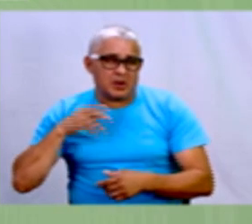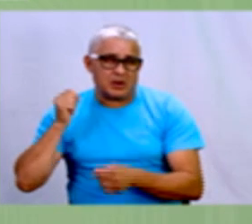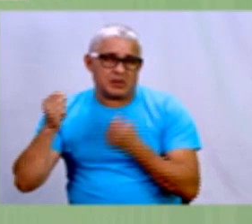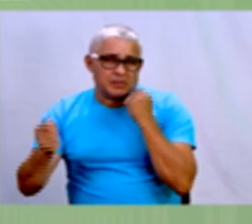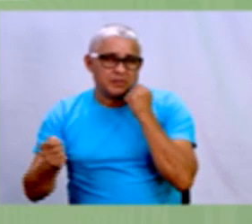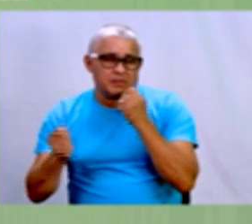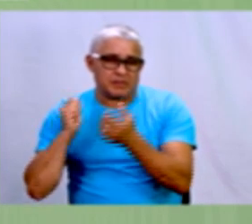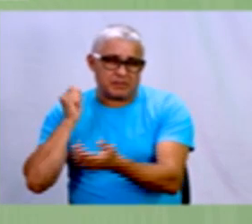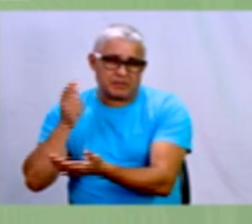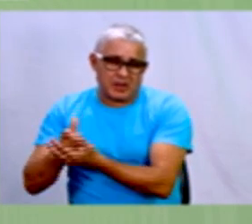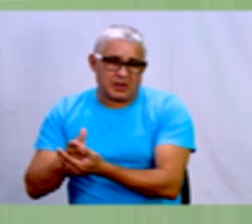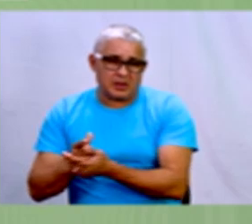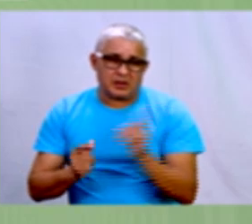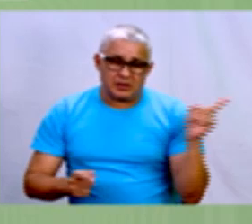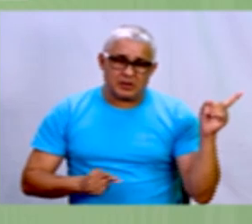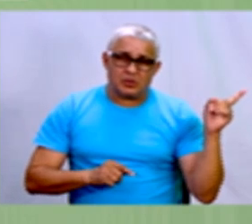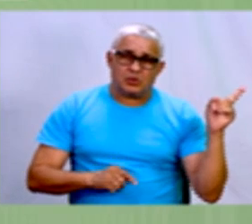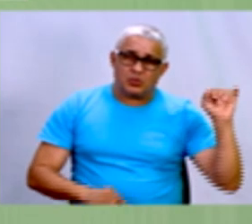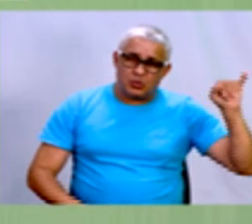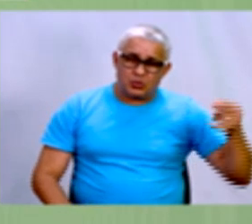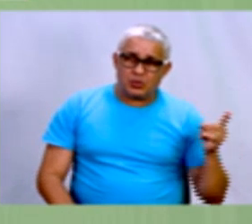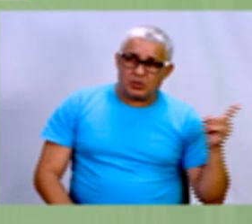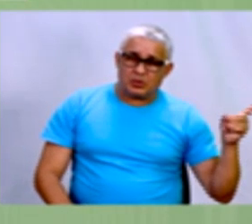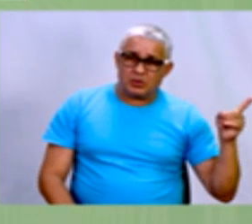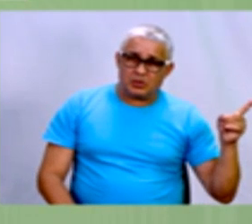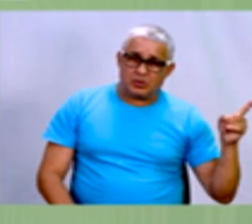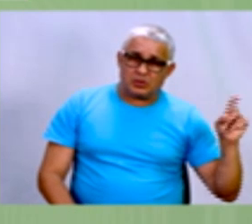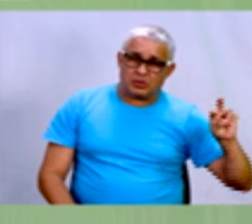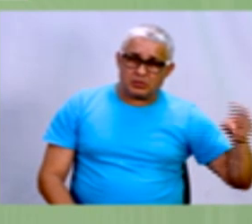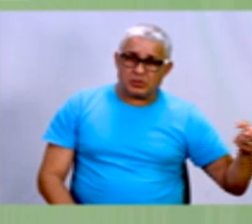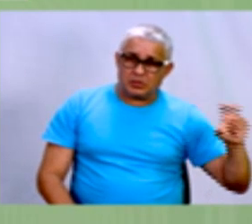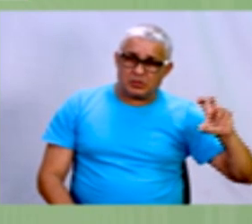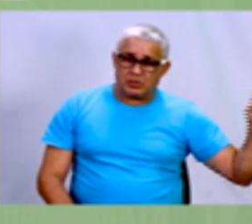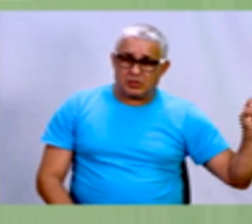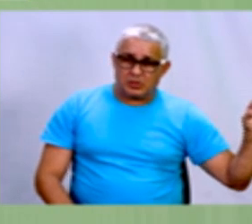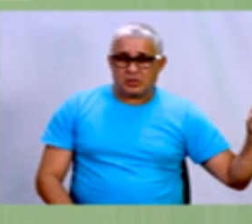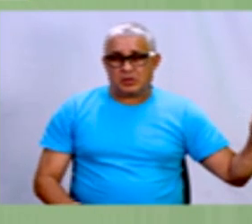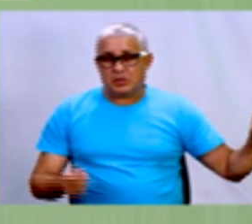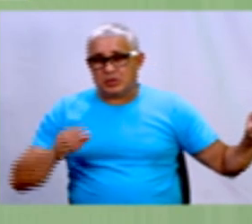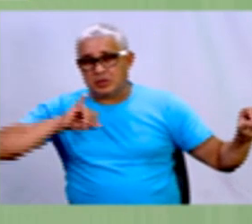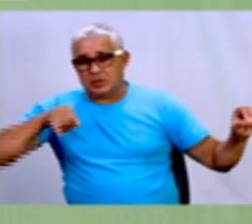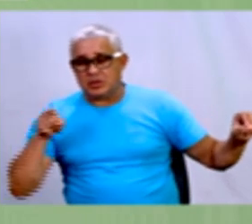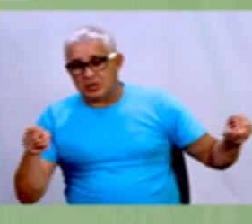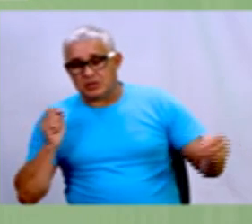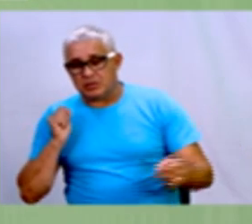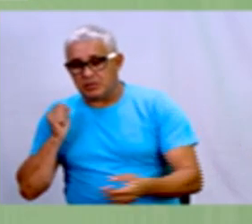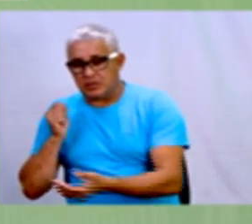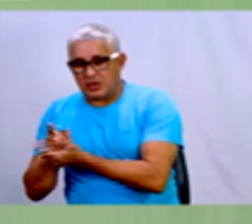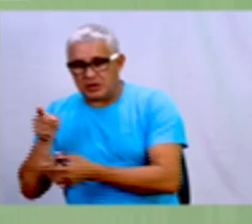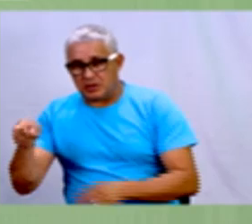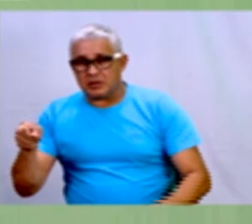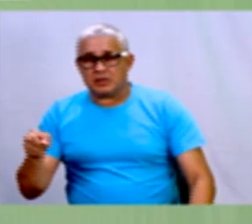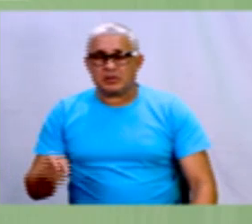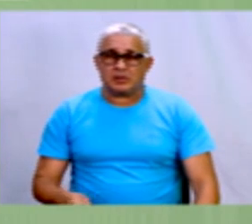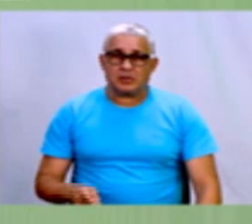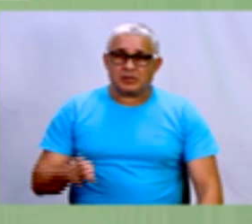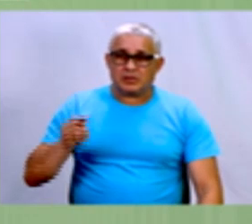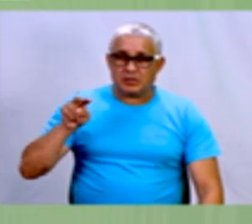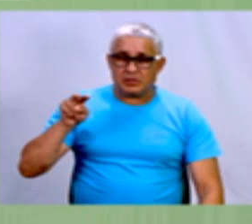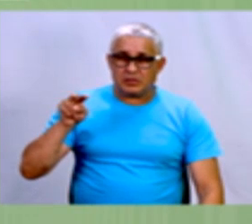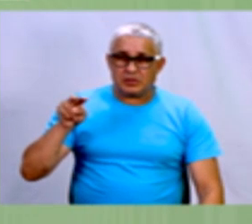juros no sistema SAC. R$ 2.500. Olha quanto que eu paguei de juros na tabela Price. R$